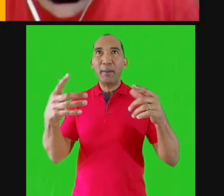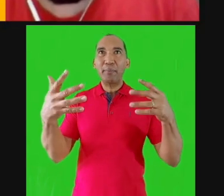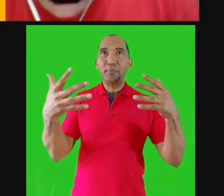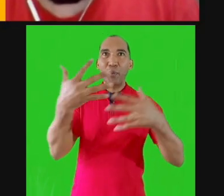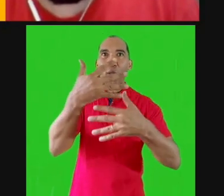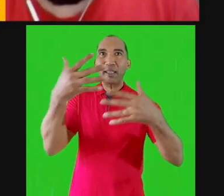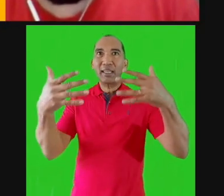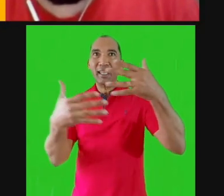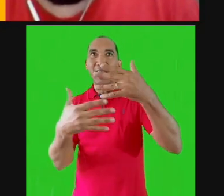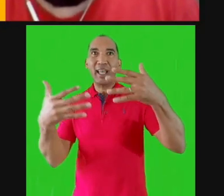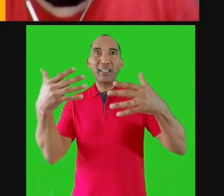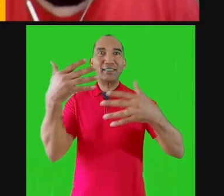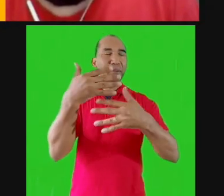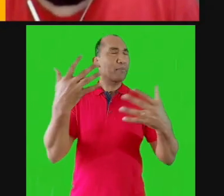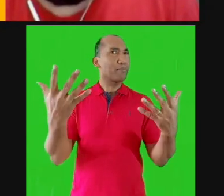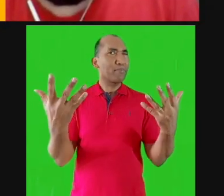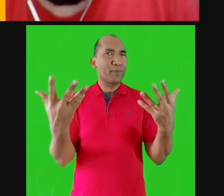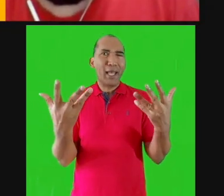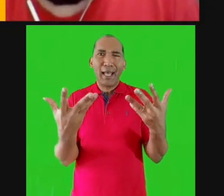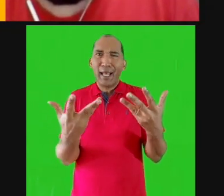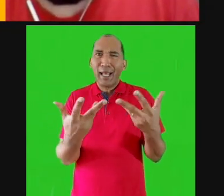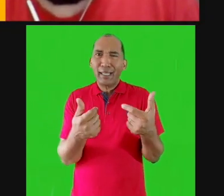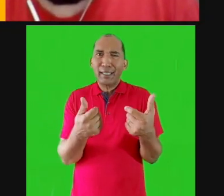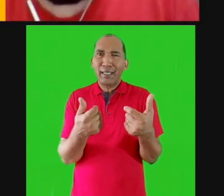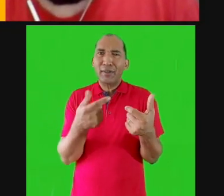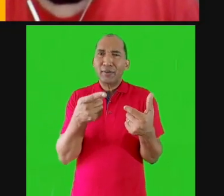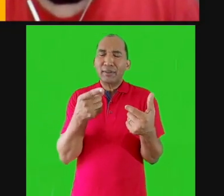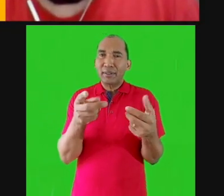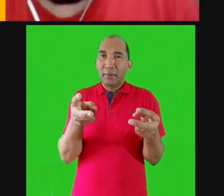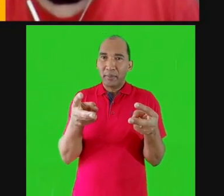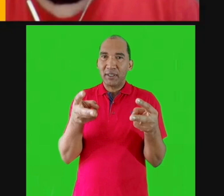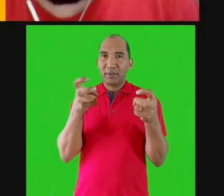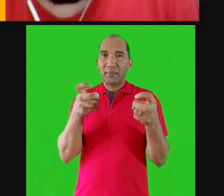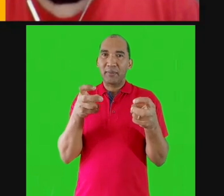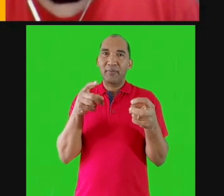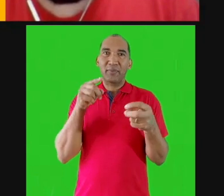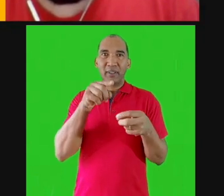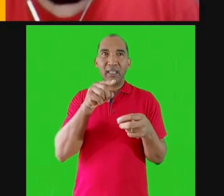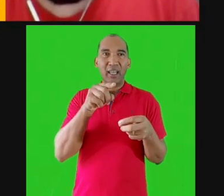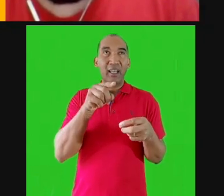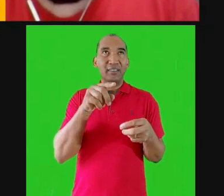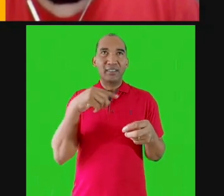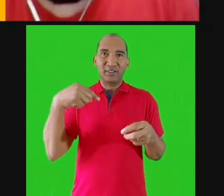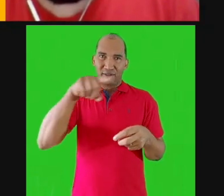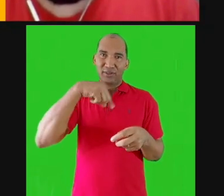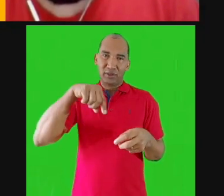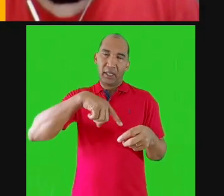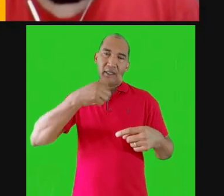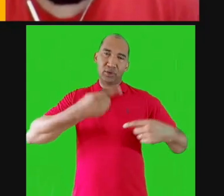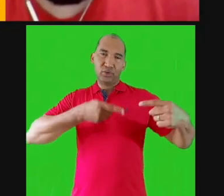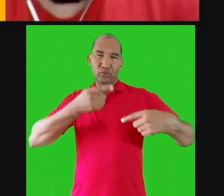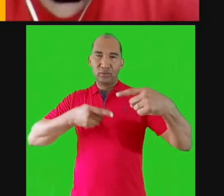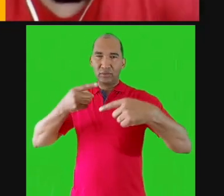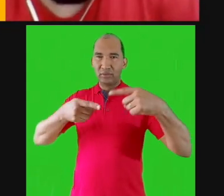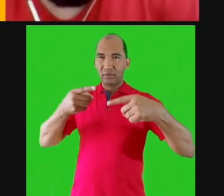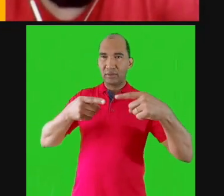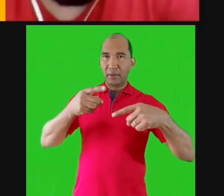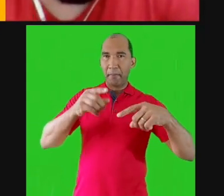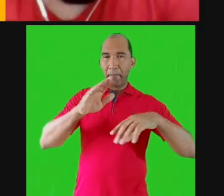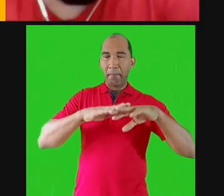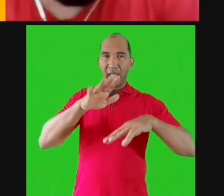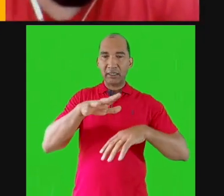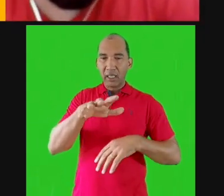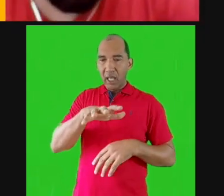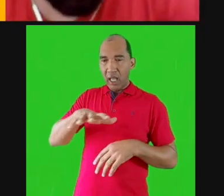muito bacana. Juntando aí o que a gente acaba de perceber, que é do campo do direito, a gente está aqui numa discussão